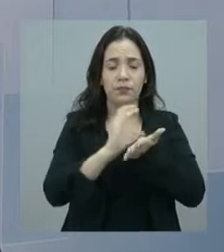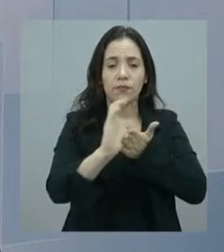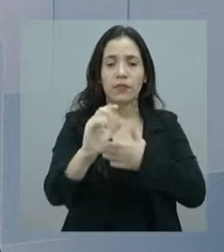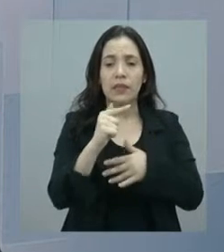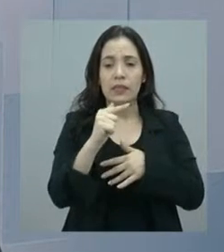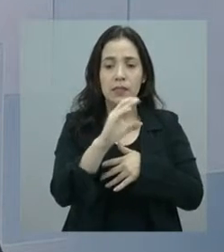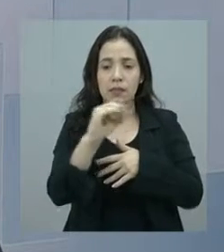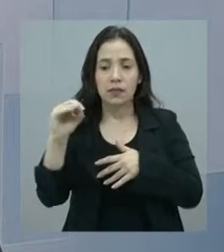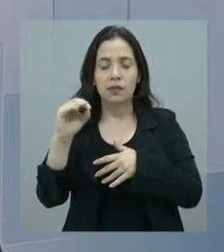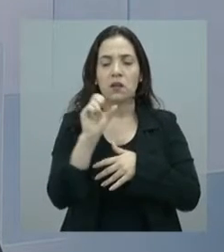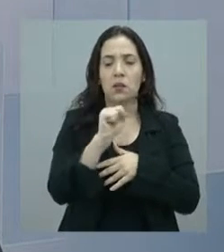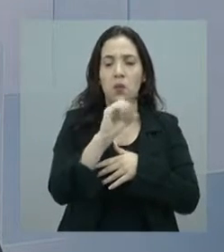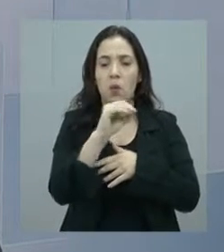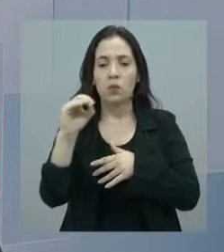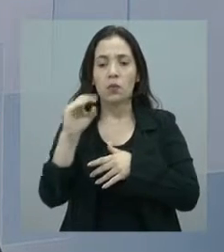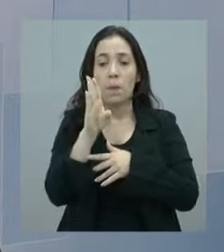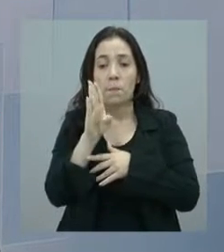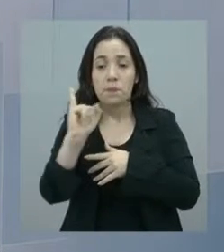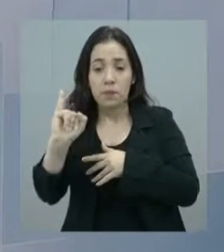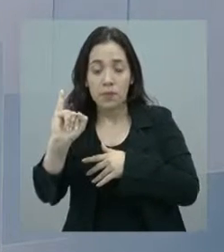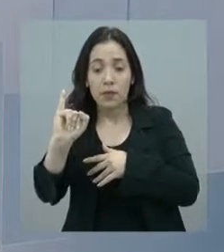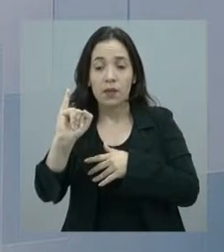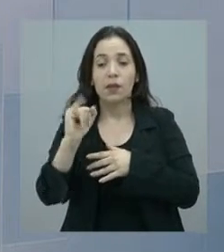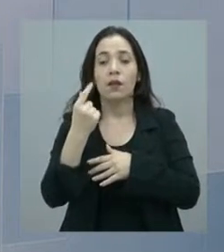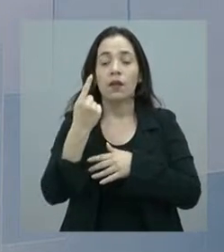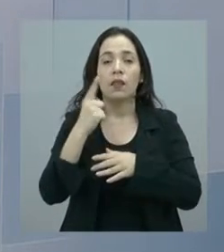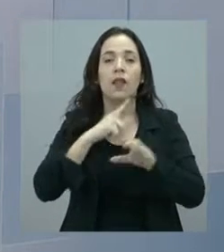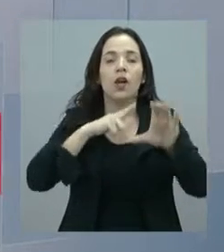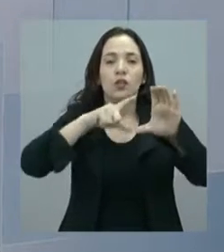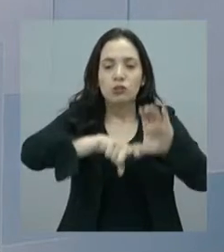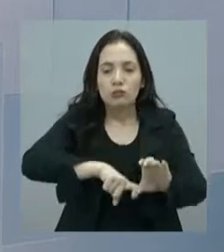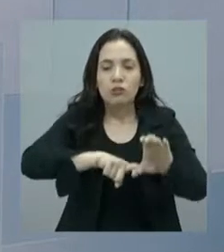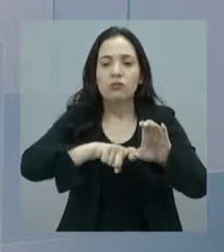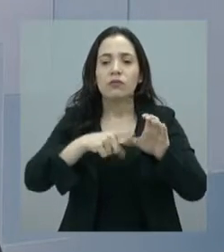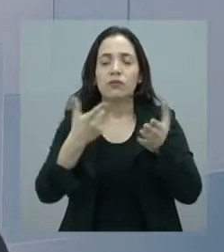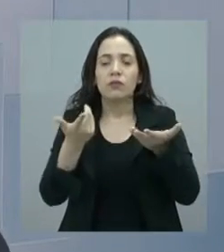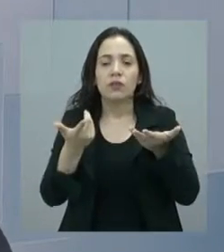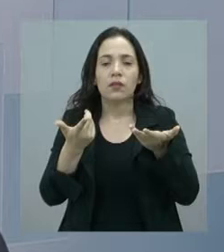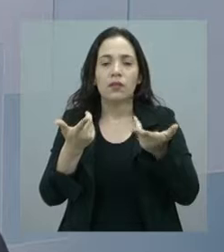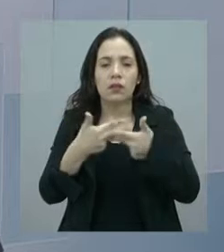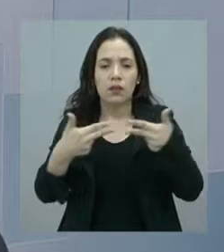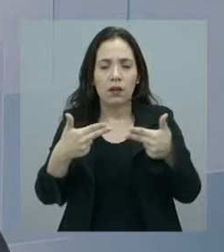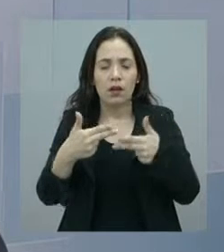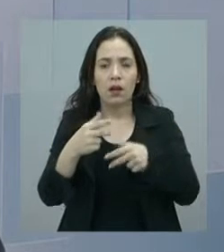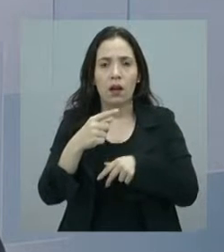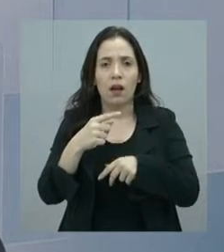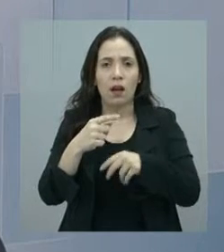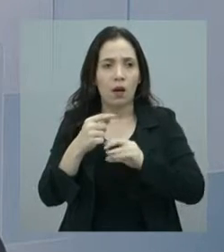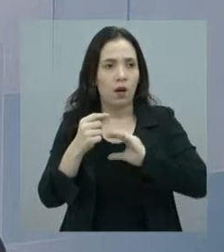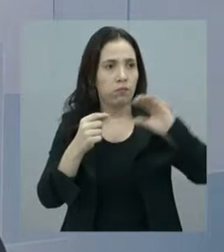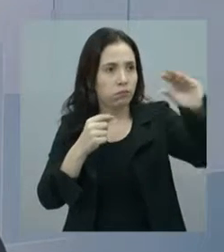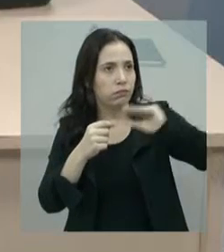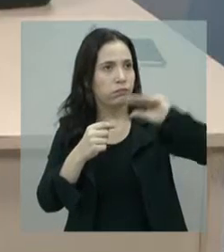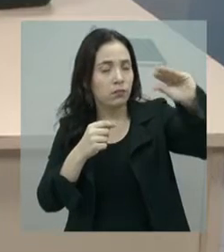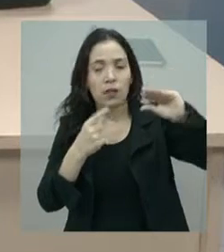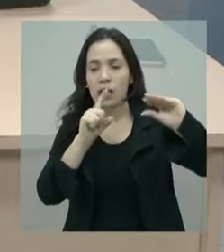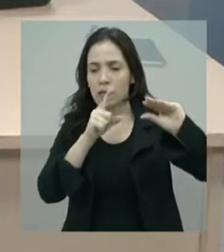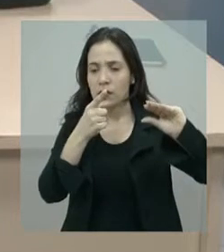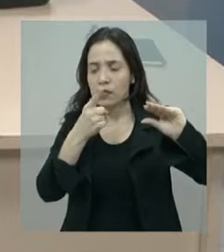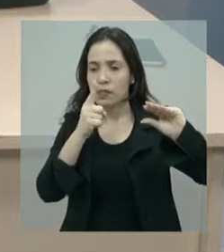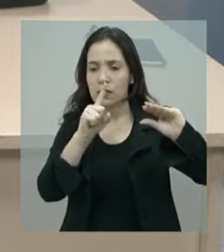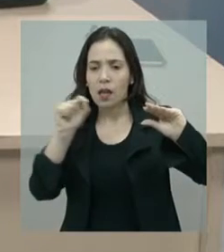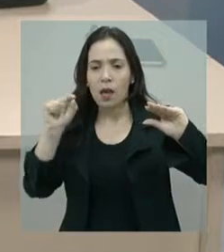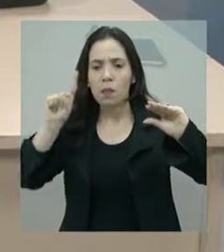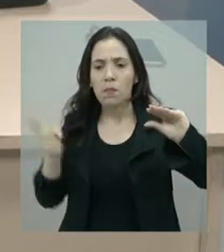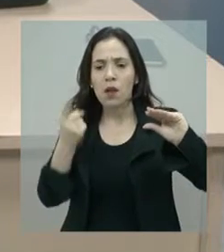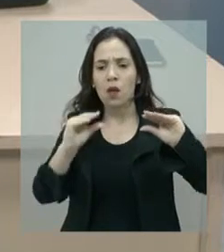800 bilhões para pagar juros, enrolamento de dívida e pagamento de dívida, e destinar 100 bilhões para a saúde? Por que ninguém faz essa discussão, deputado,